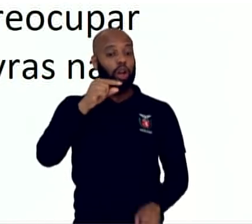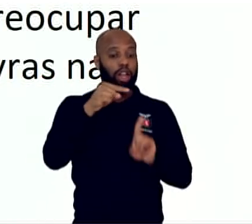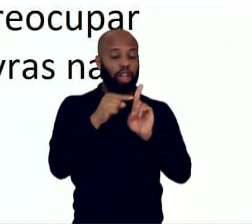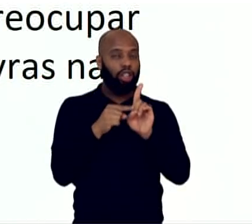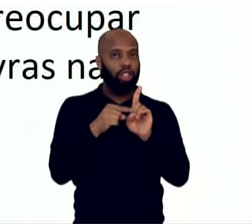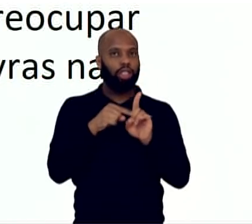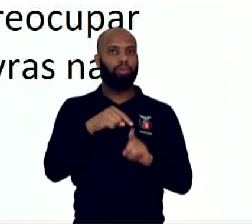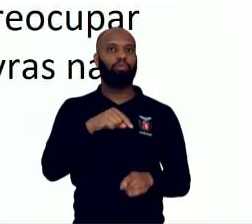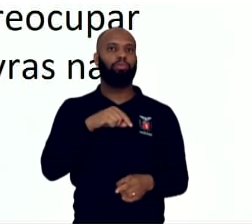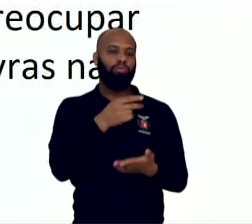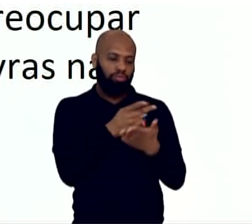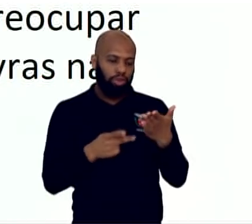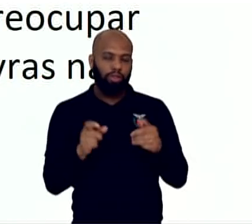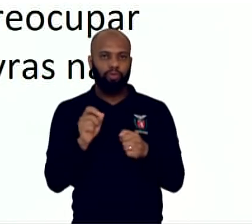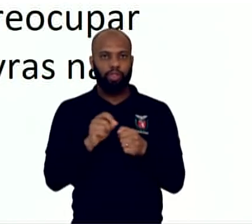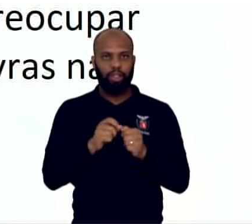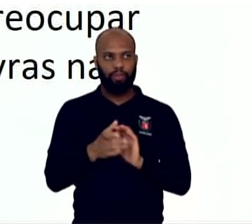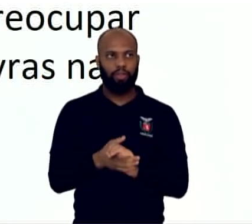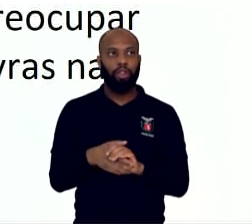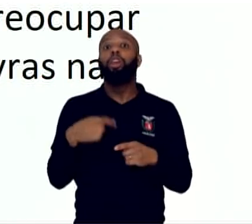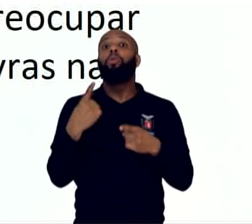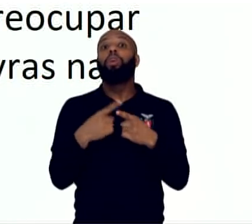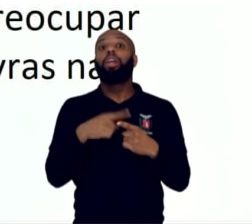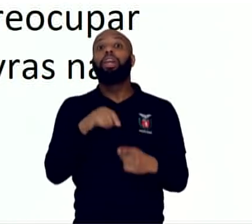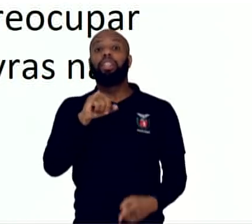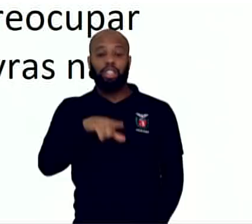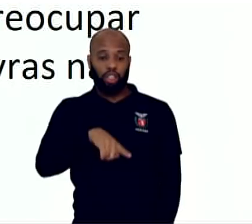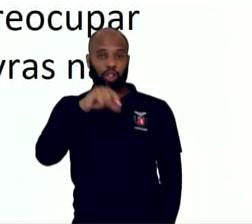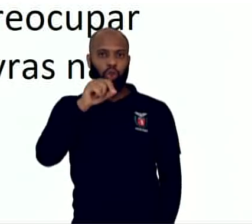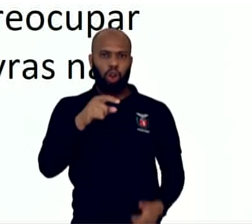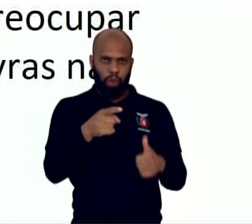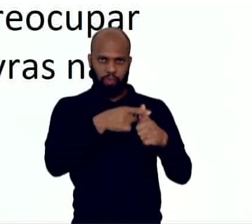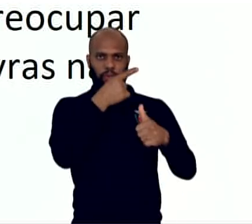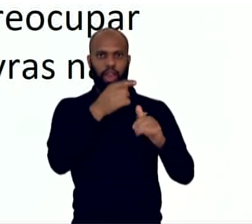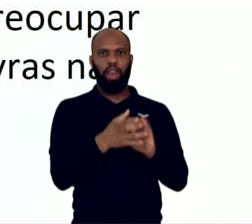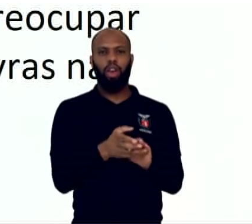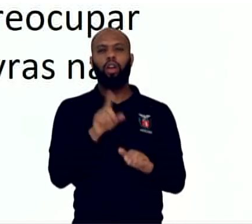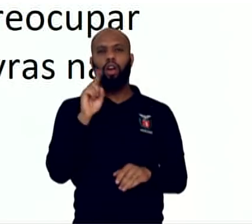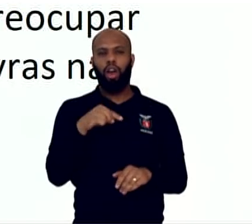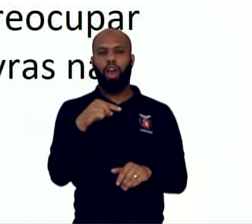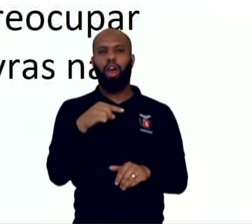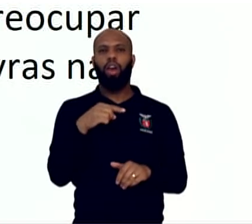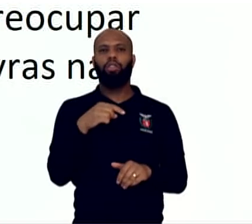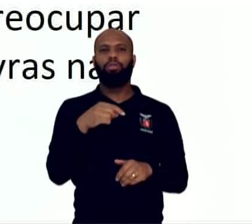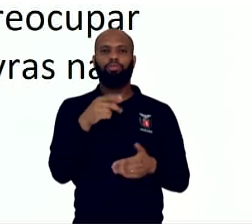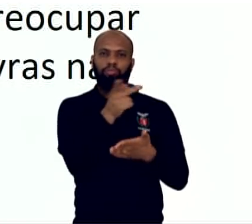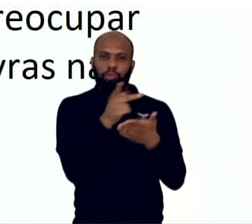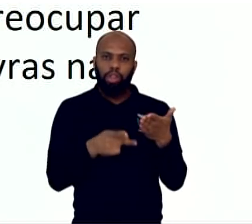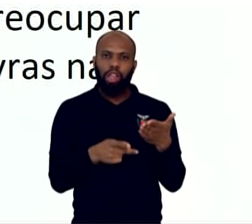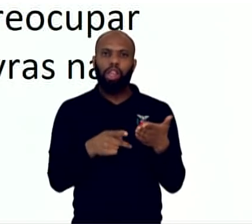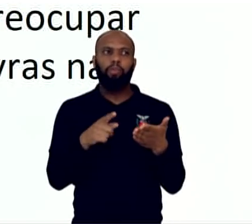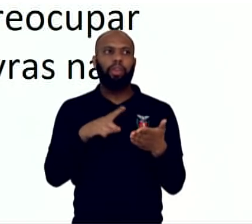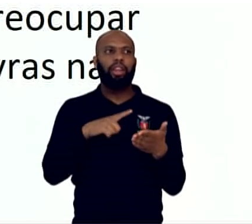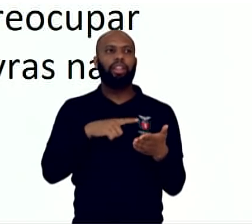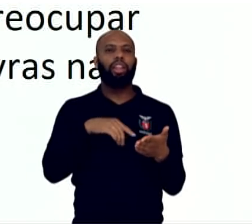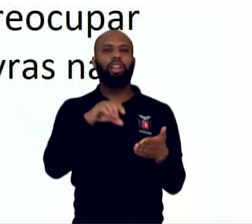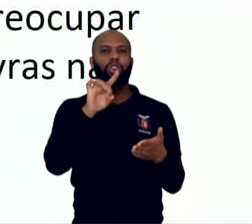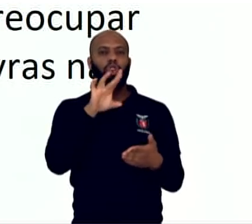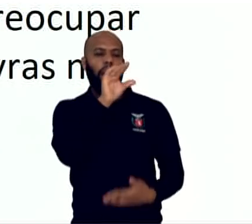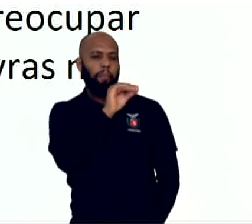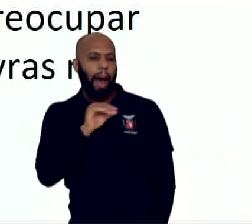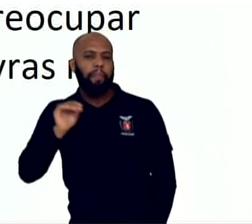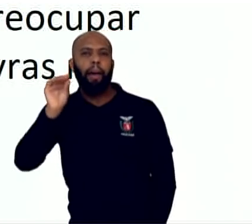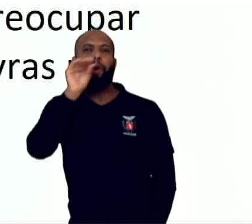bem? Por quê? Caso escolha o primeiro, que é o poema verbal, né, só com